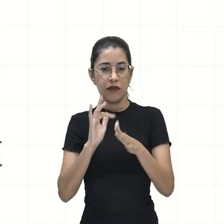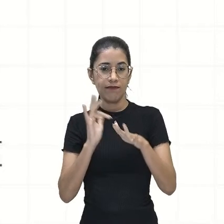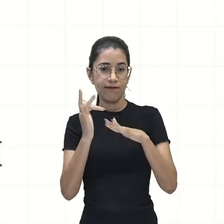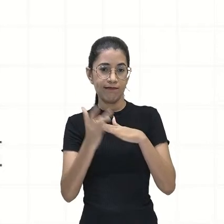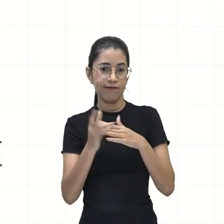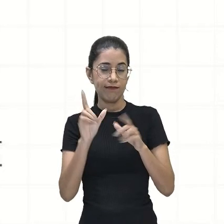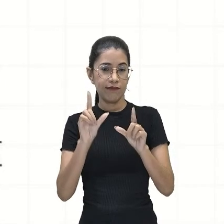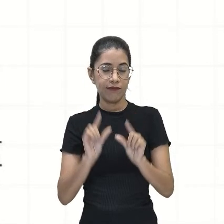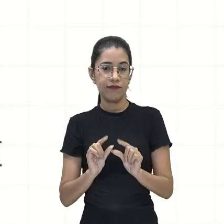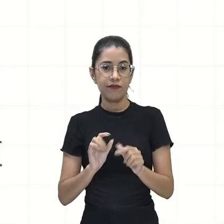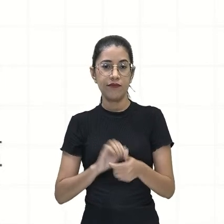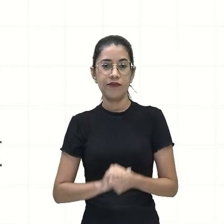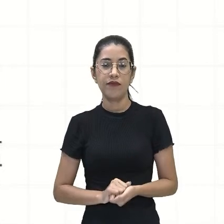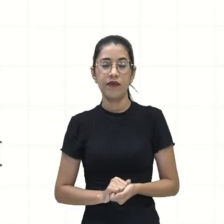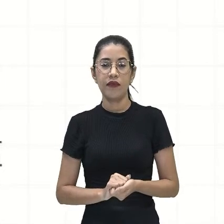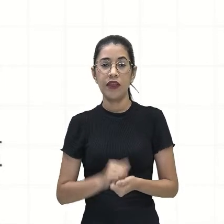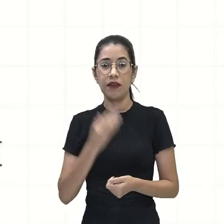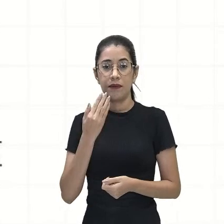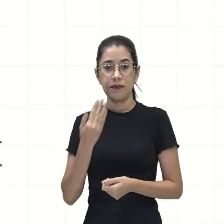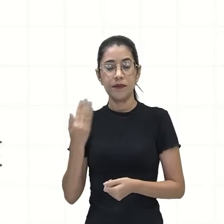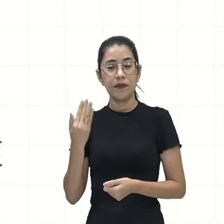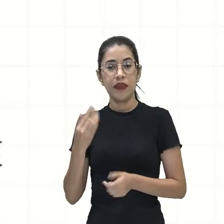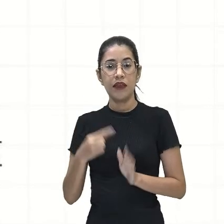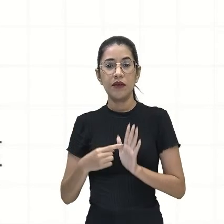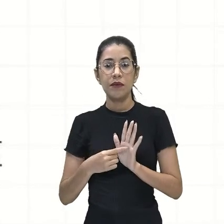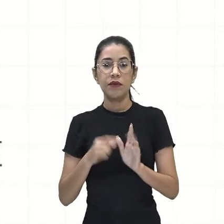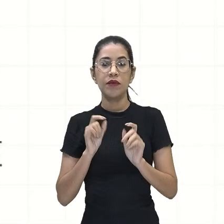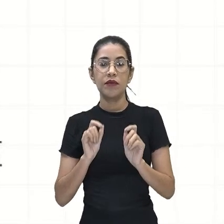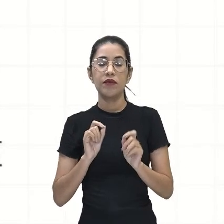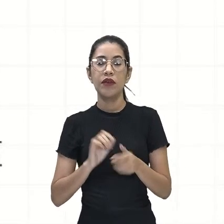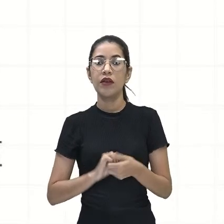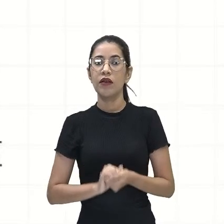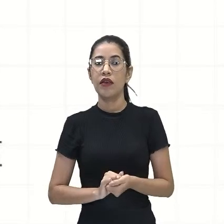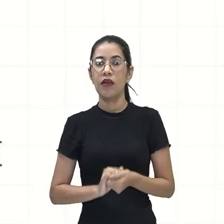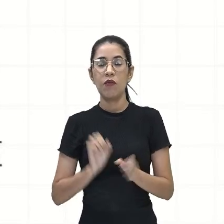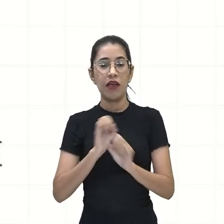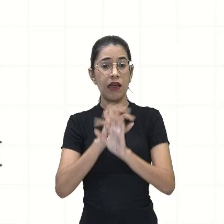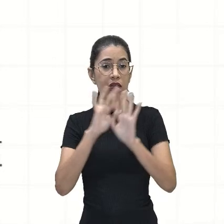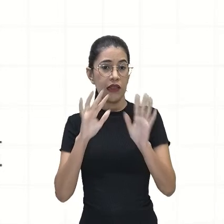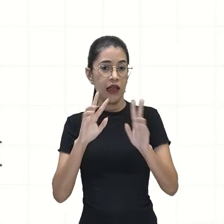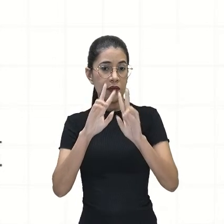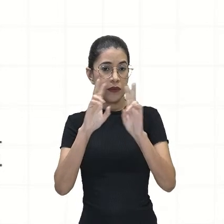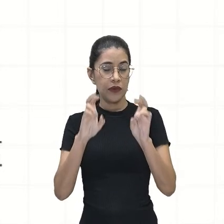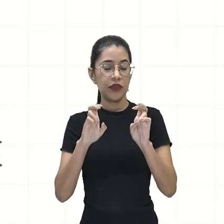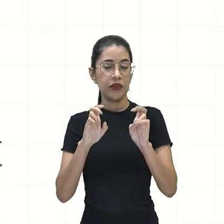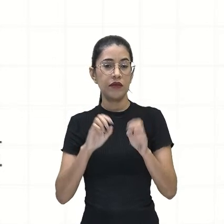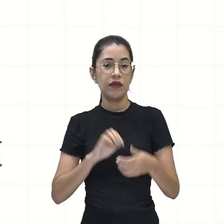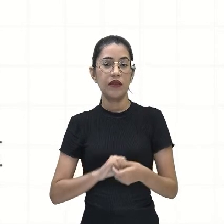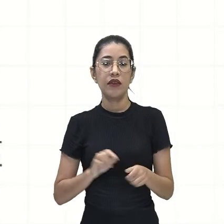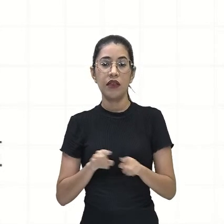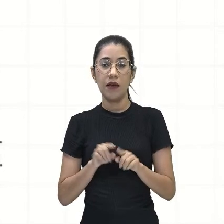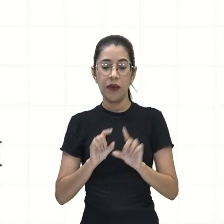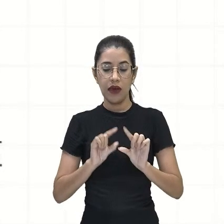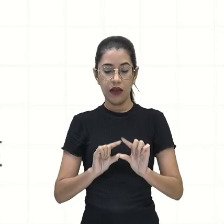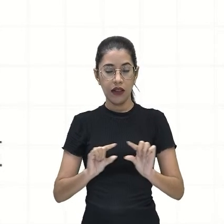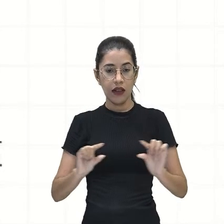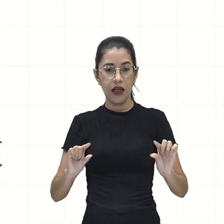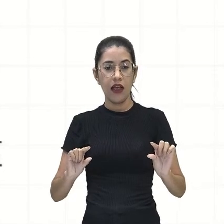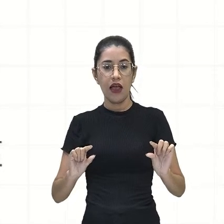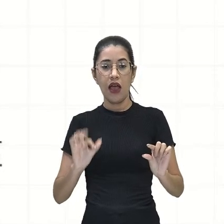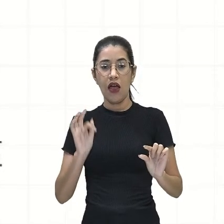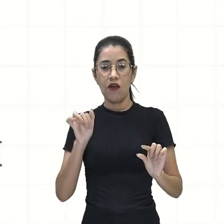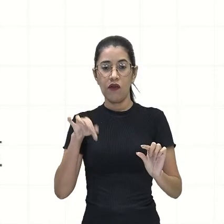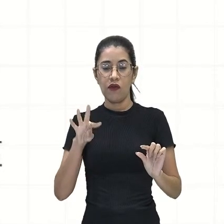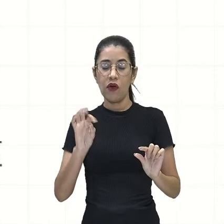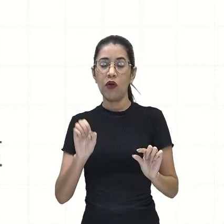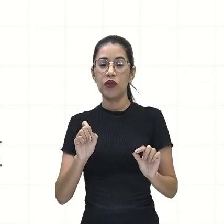sociais. Então, esse gráfico aqui tem um título bem claro, né? Ele tem a fonte aqui, ó, a